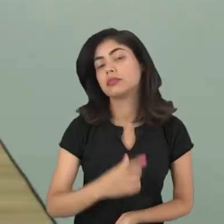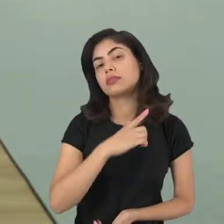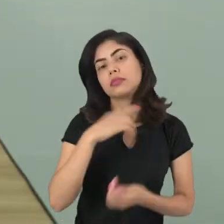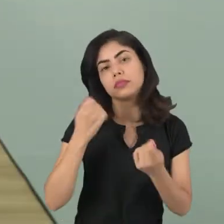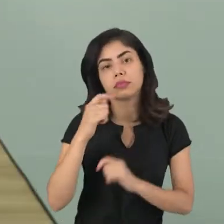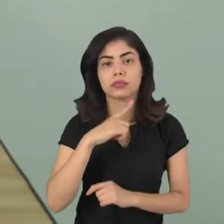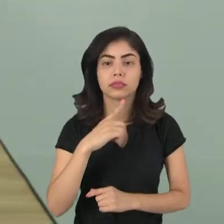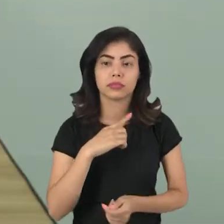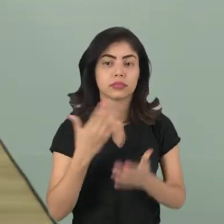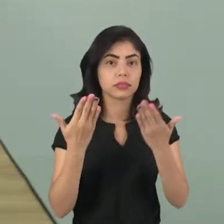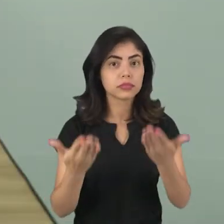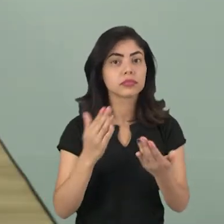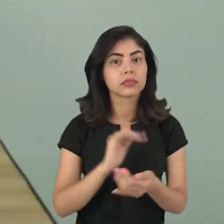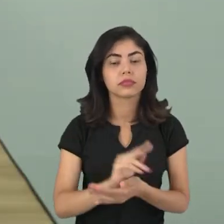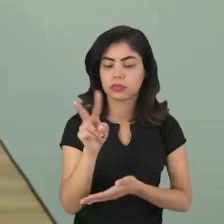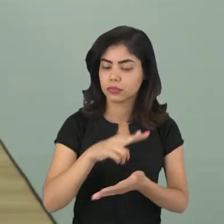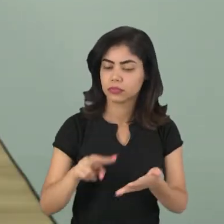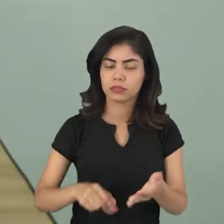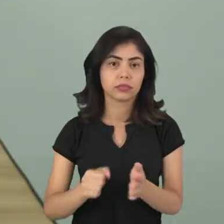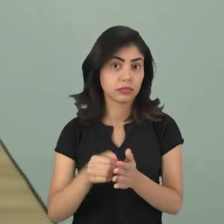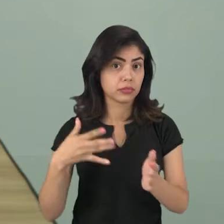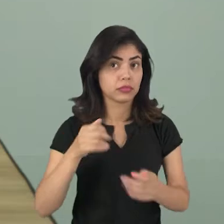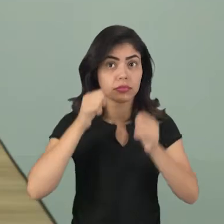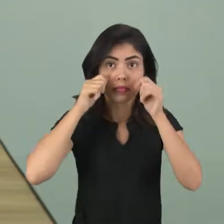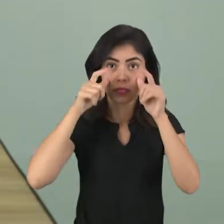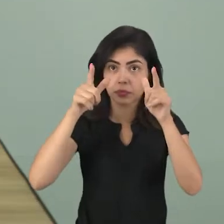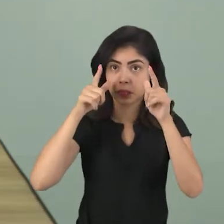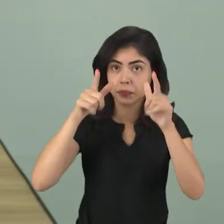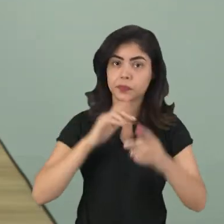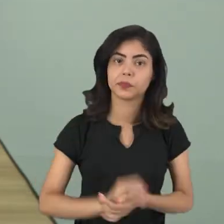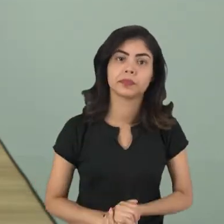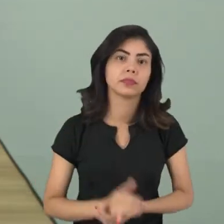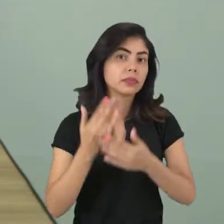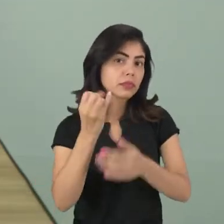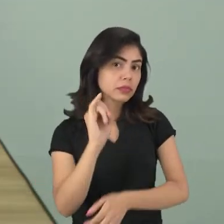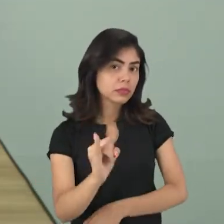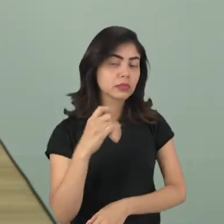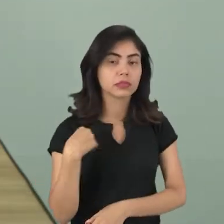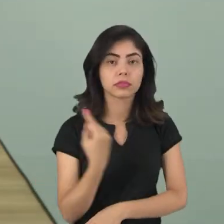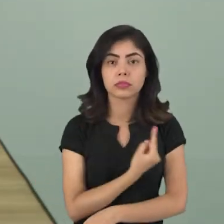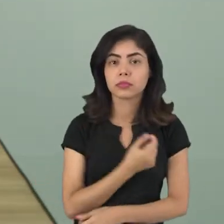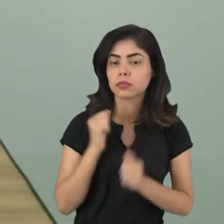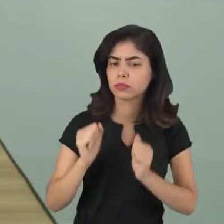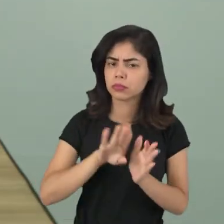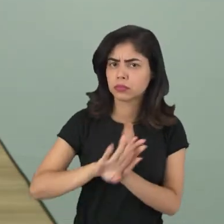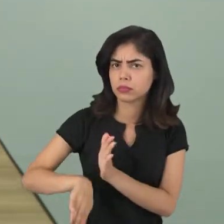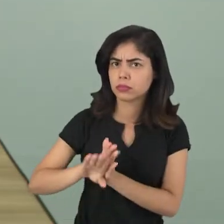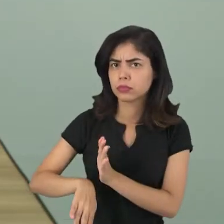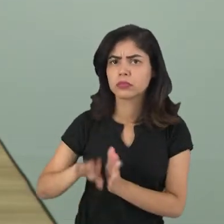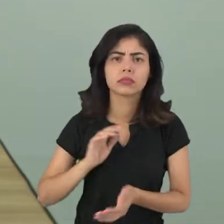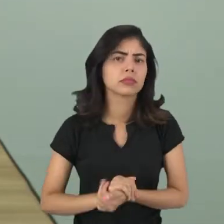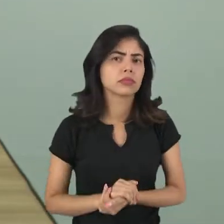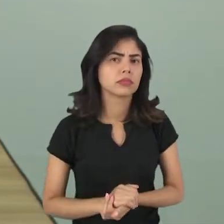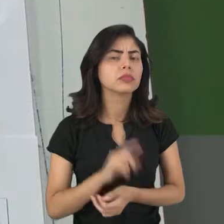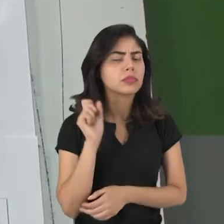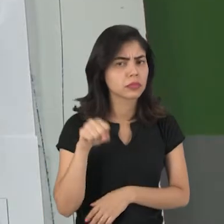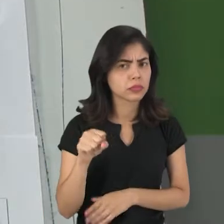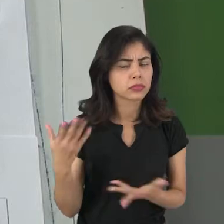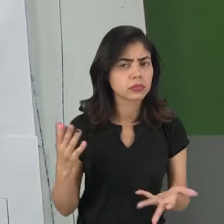esse critério de estar lendo com bastante atenção. Então, eu posso descartar essa alternativa,